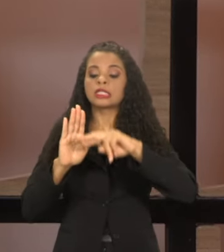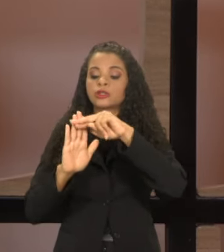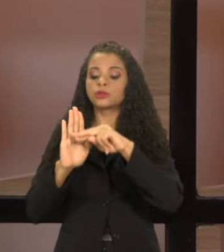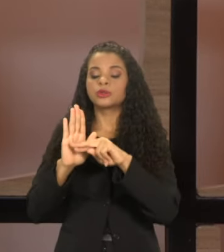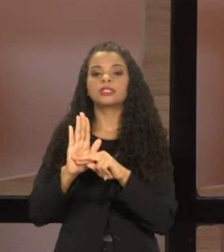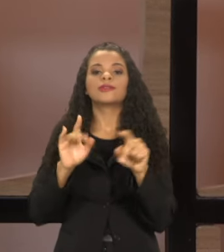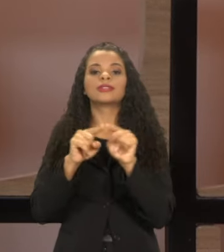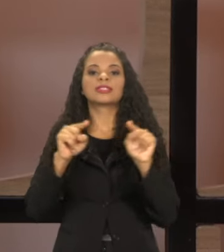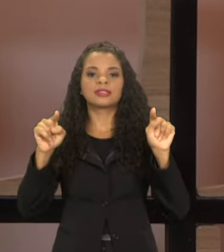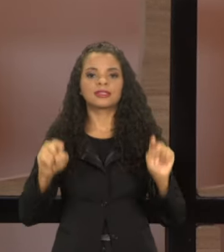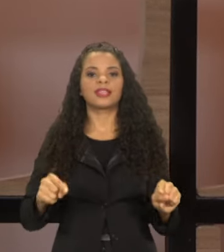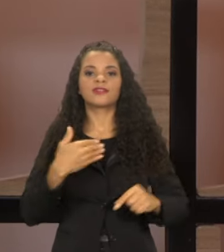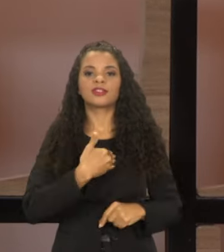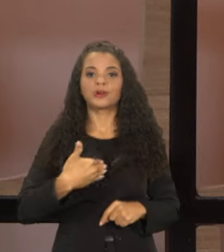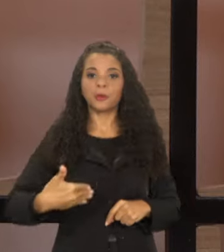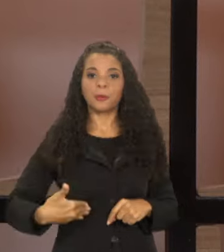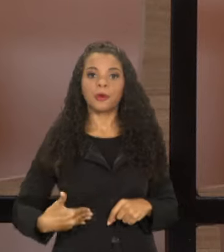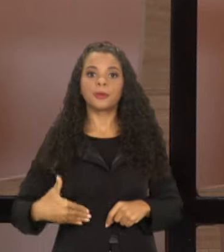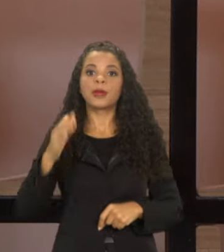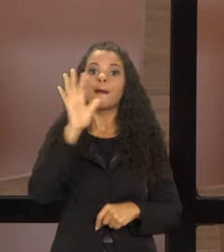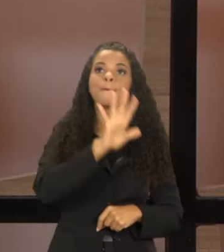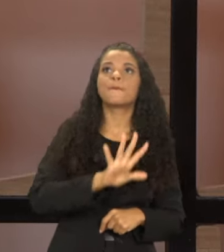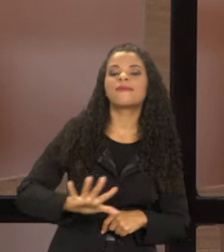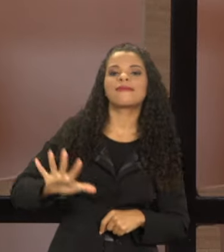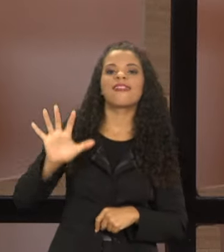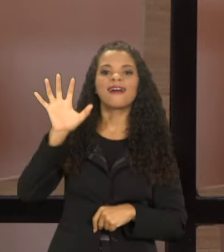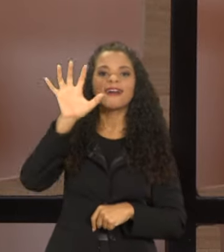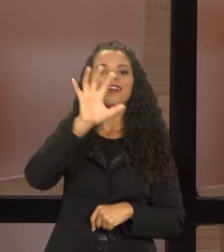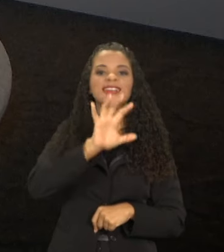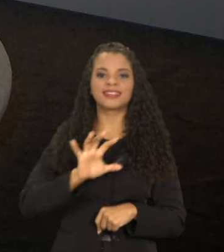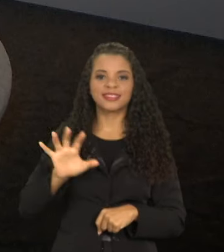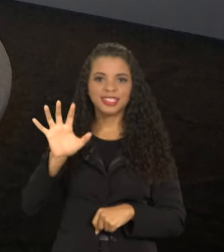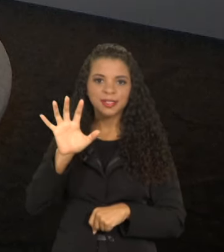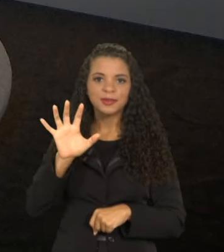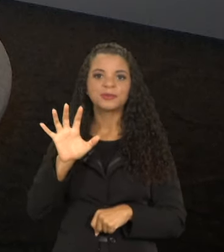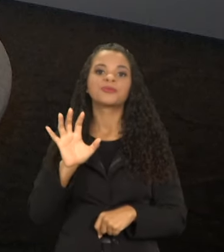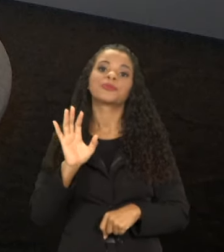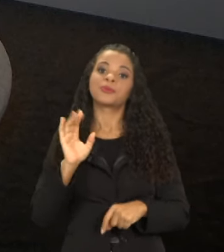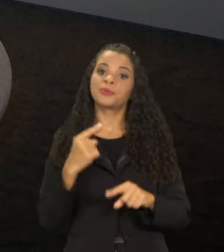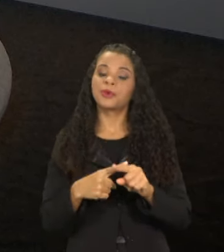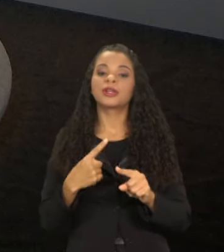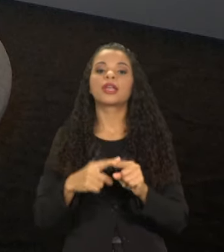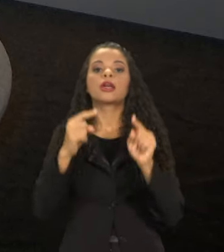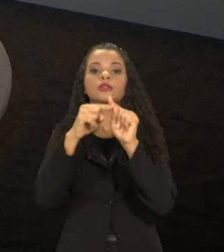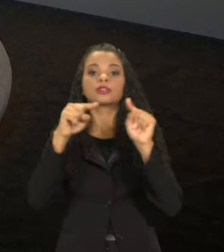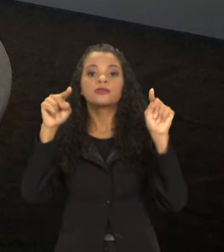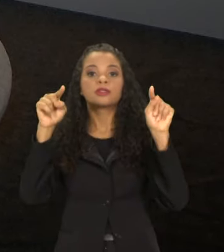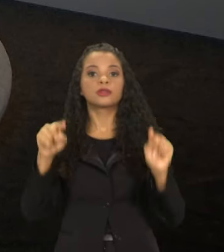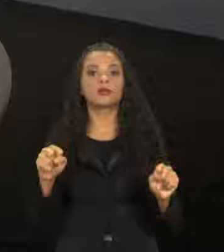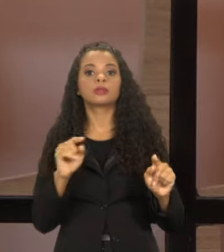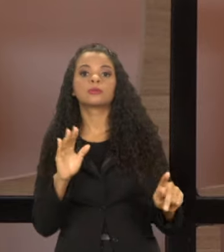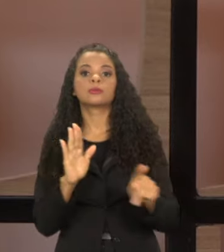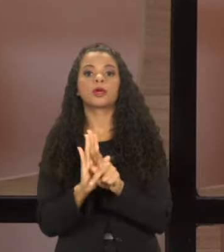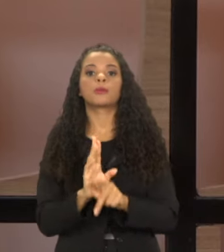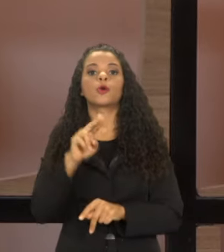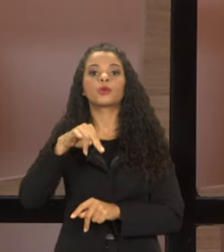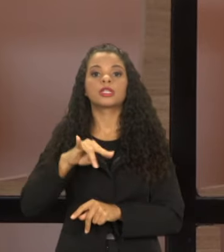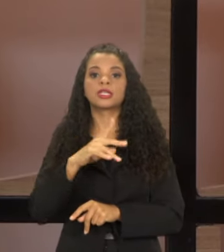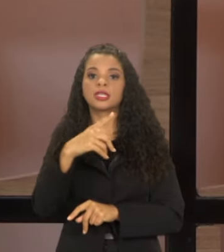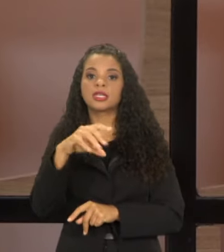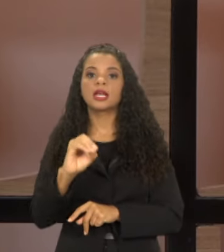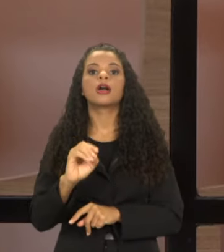em todo o Brasil, já que o que se resolve sobre os servidores públicos da União na Constituição Federal acaba sendo